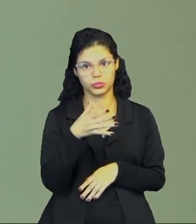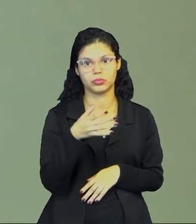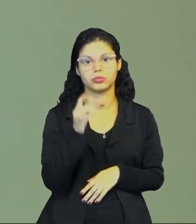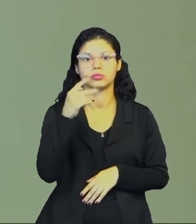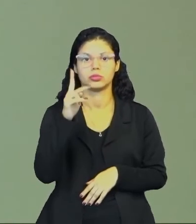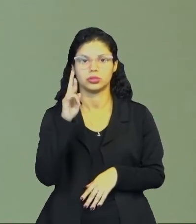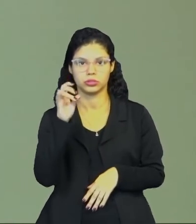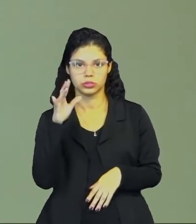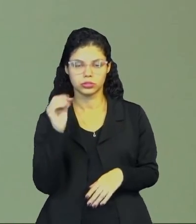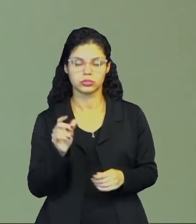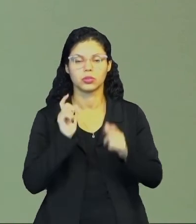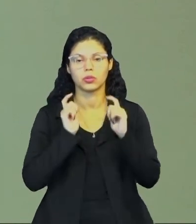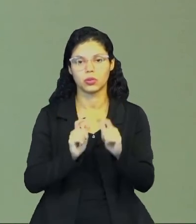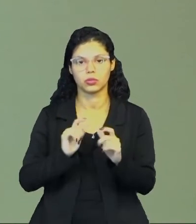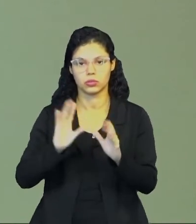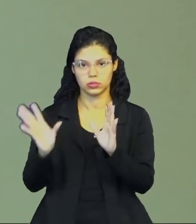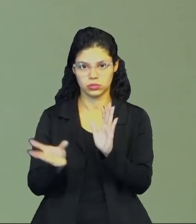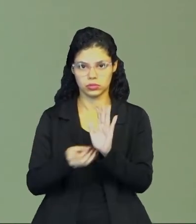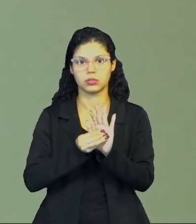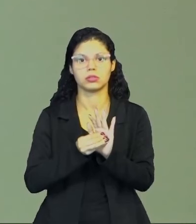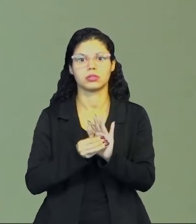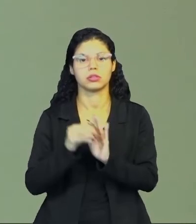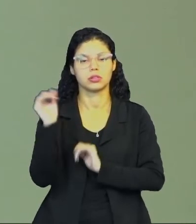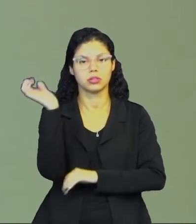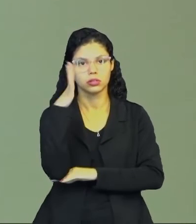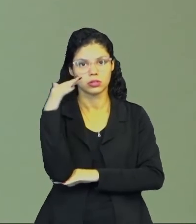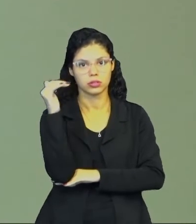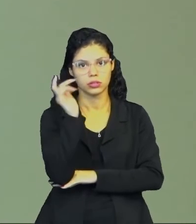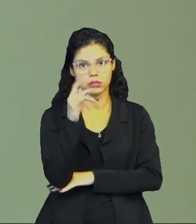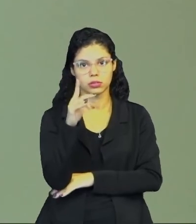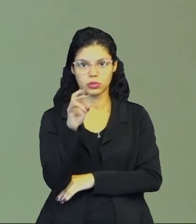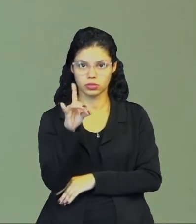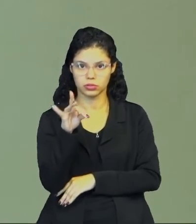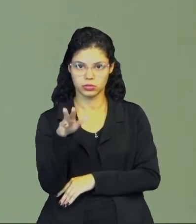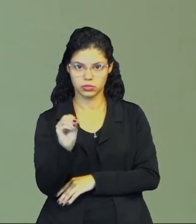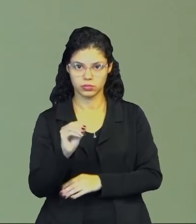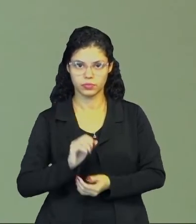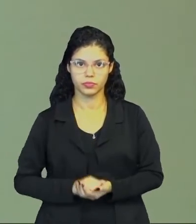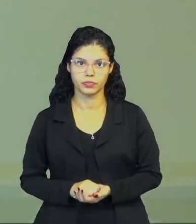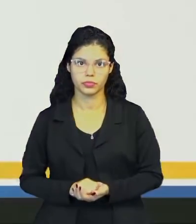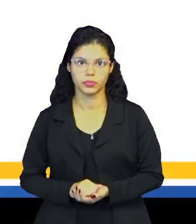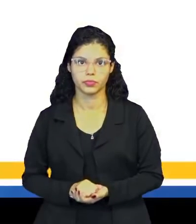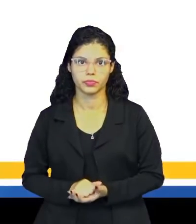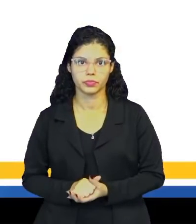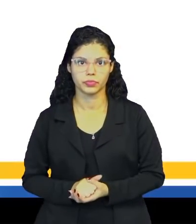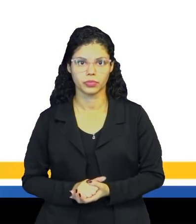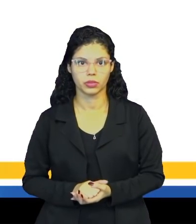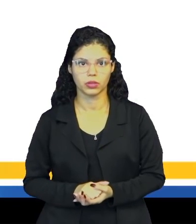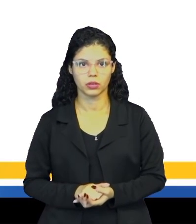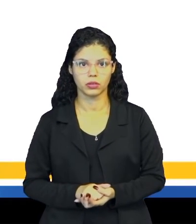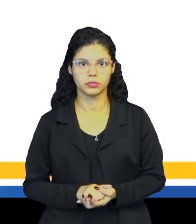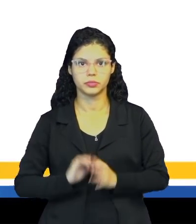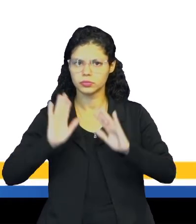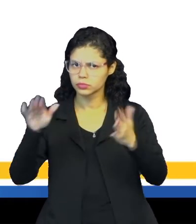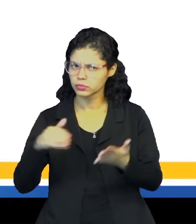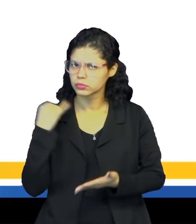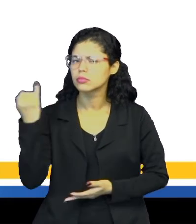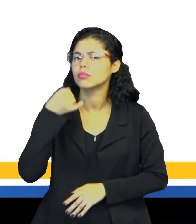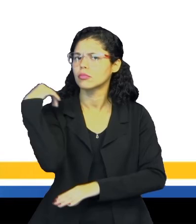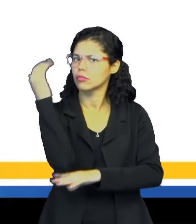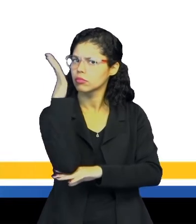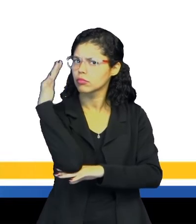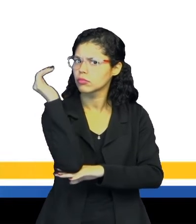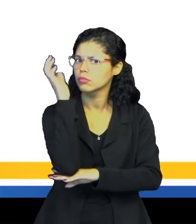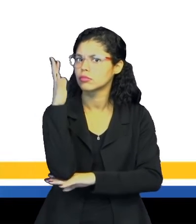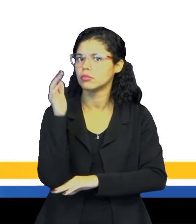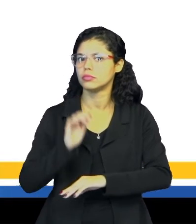reino protista, onde então se encaixa essas algas e protozoários. Vamos para a questão número 2. Qual a